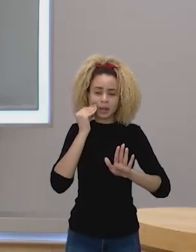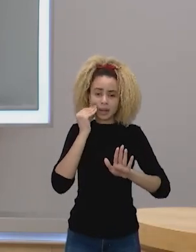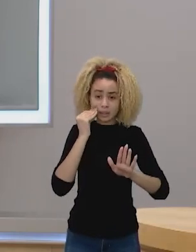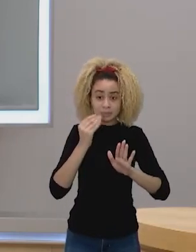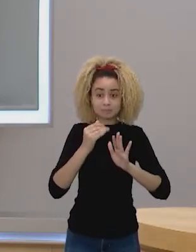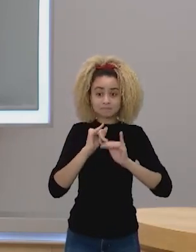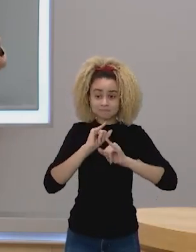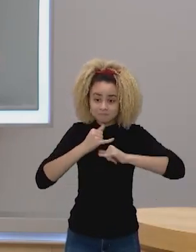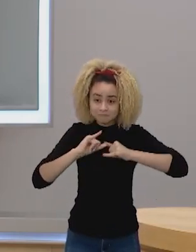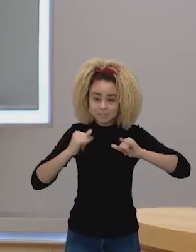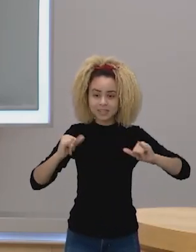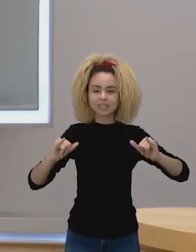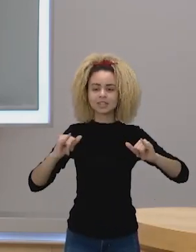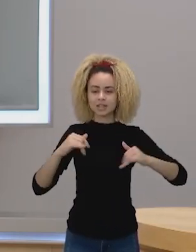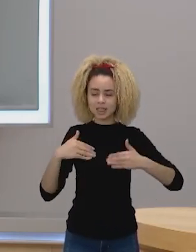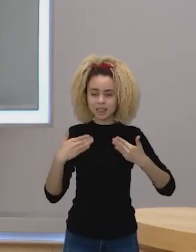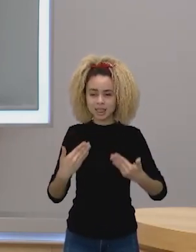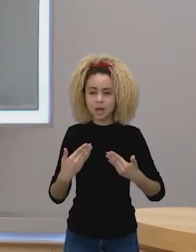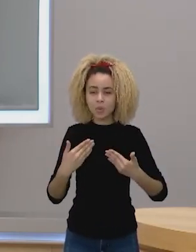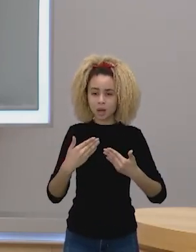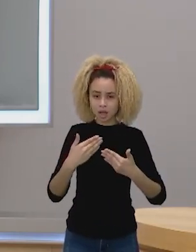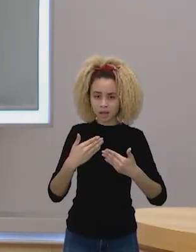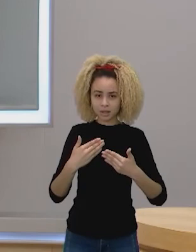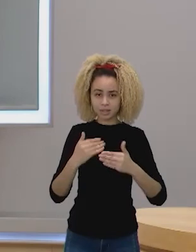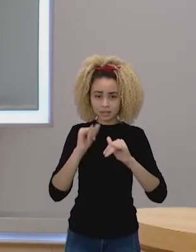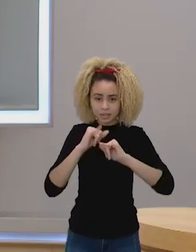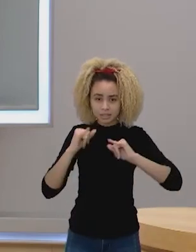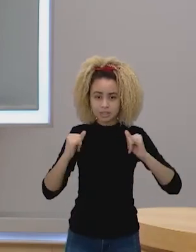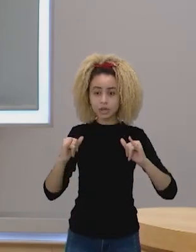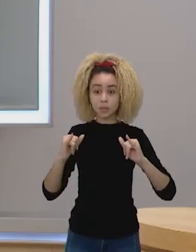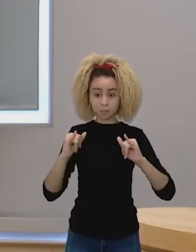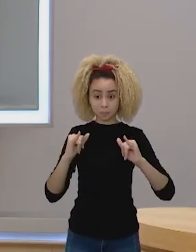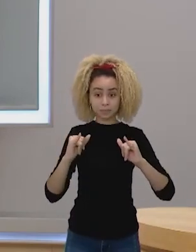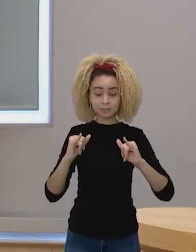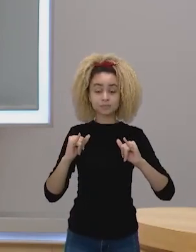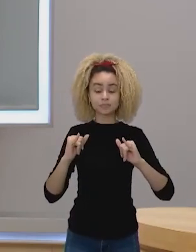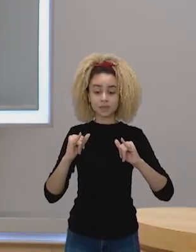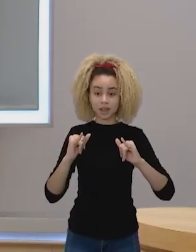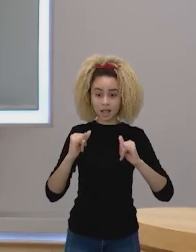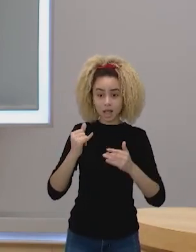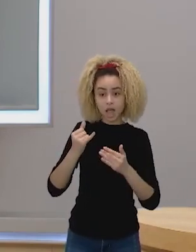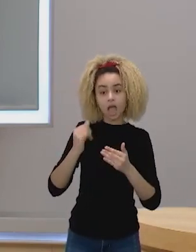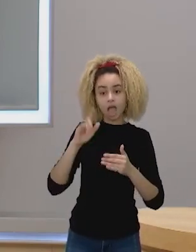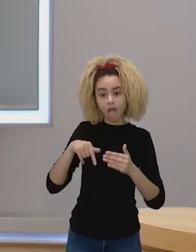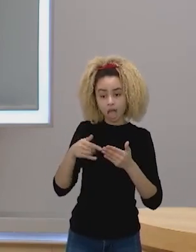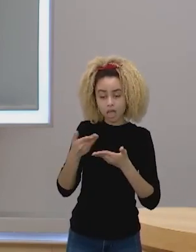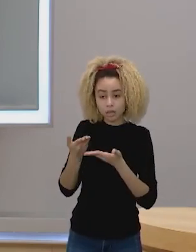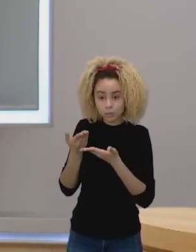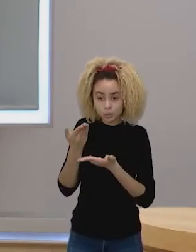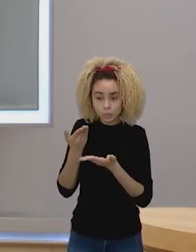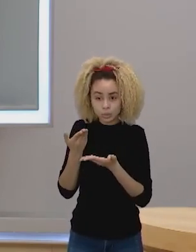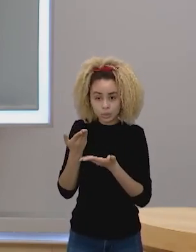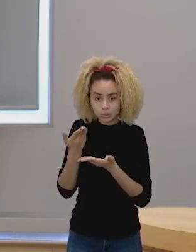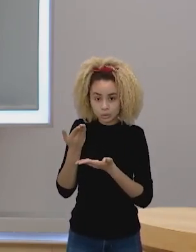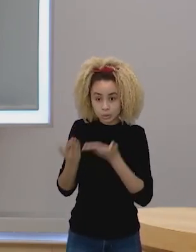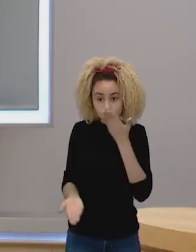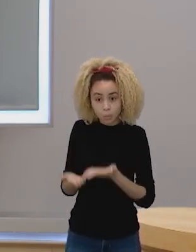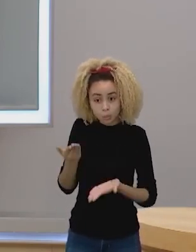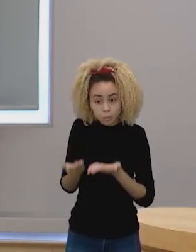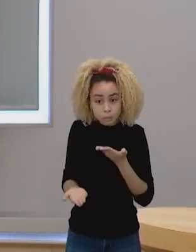energia. Então a gente trabalha aqui com fluxo de energia, a gente trabalha aqui com um desequilíbrio